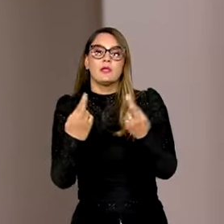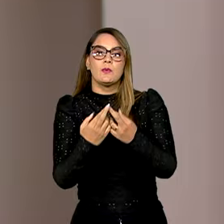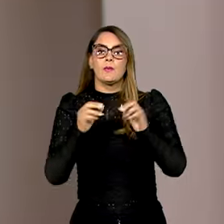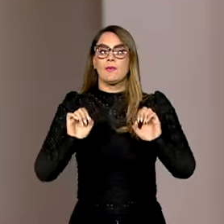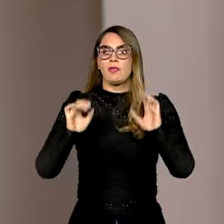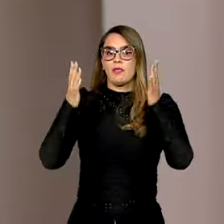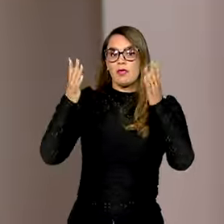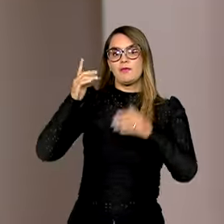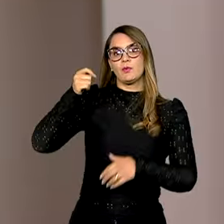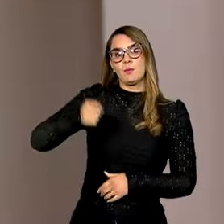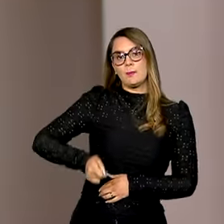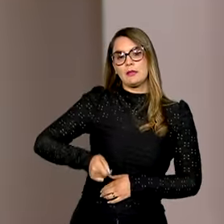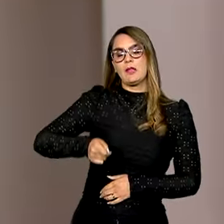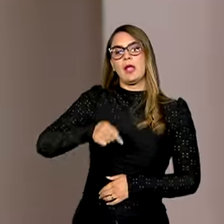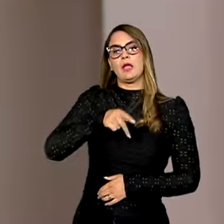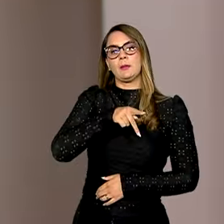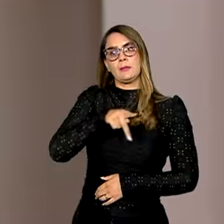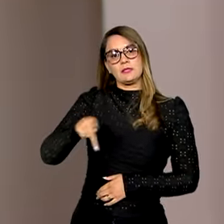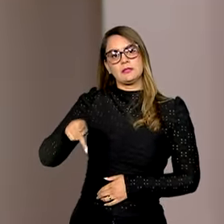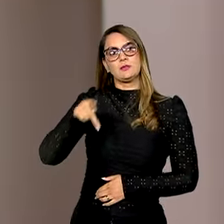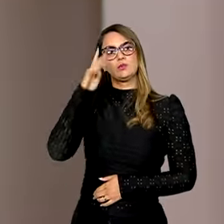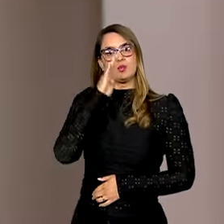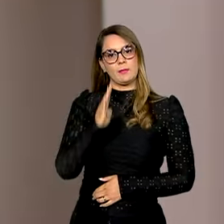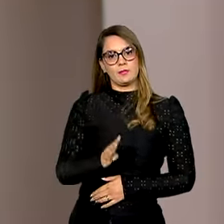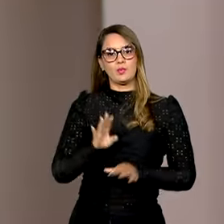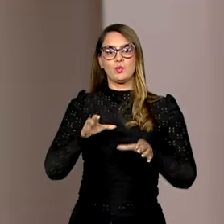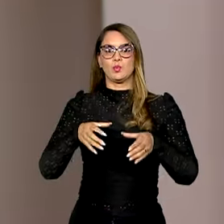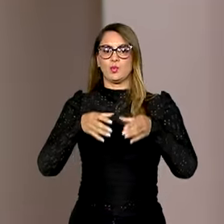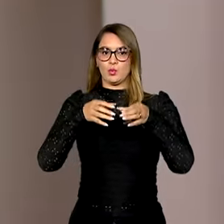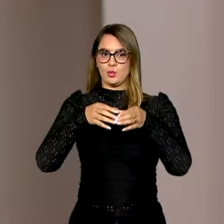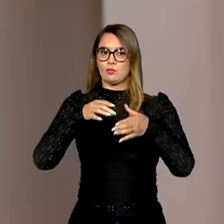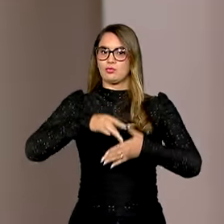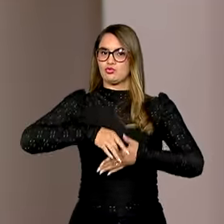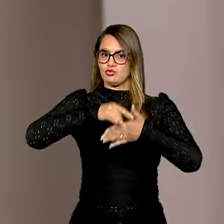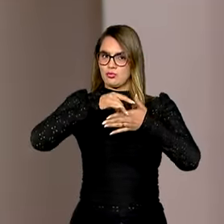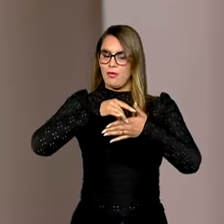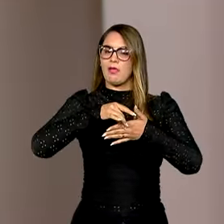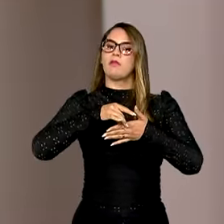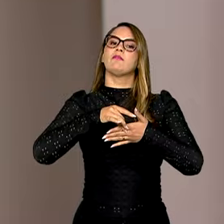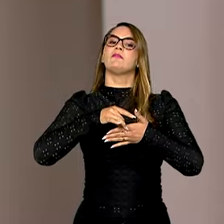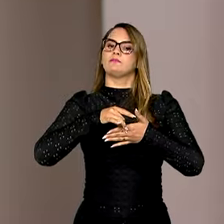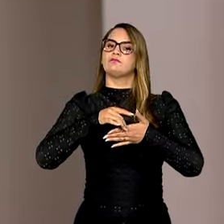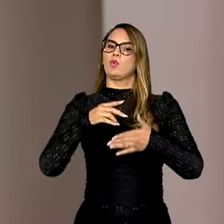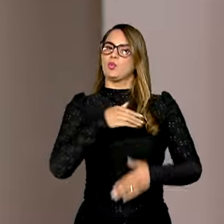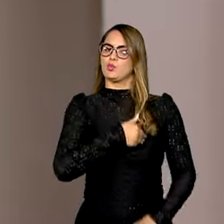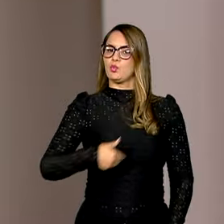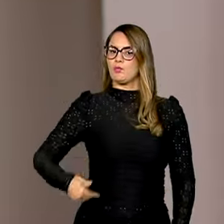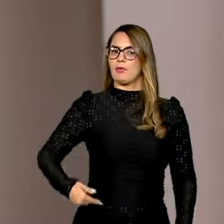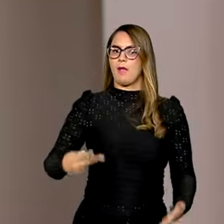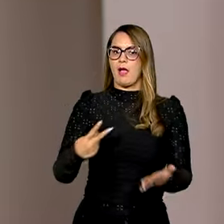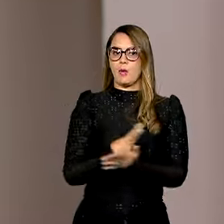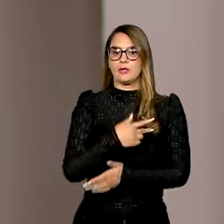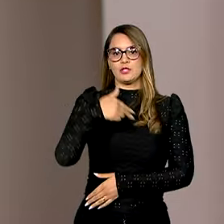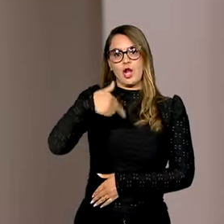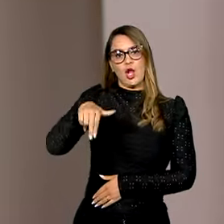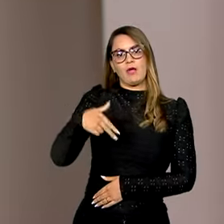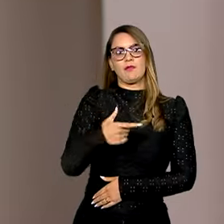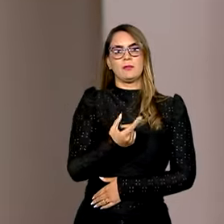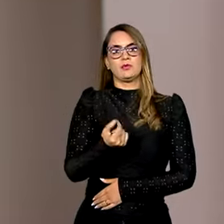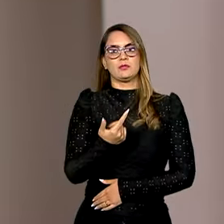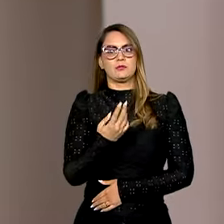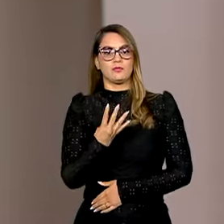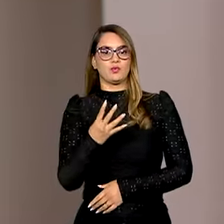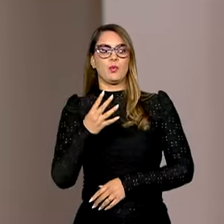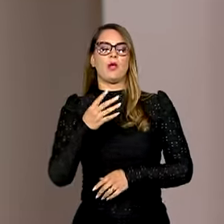eventos durante o mandato brasileiro. A cúpula dos chefes de Estado e de governo será realizada em novembro de 2024 no